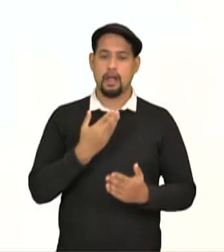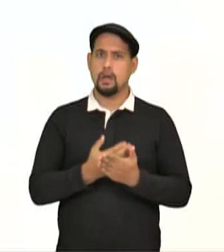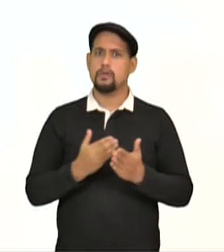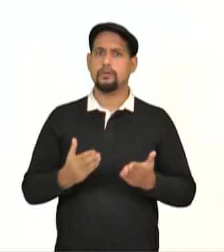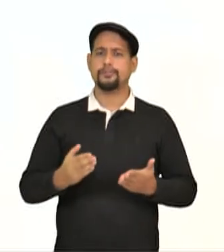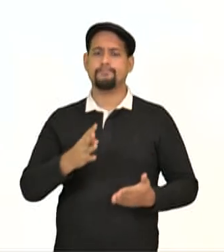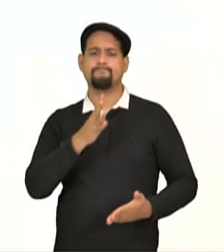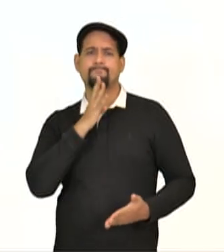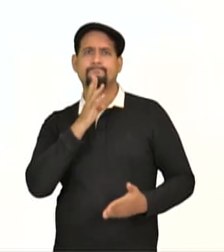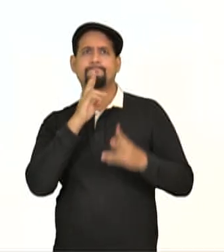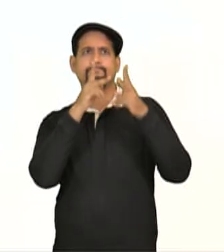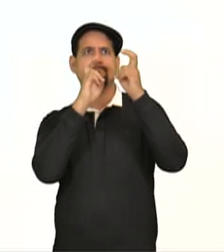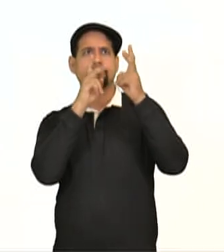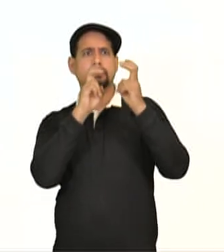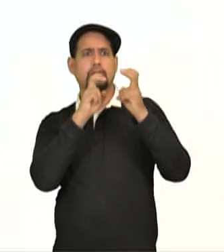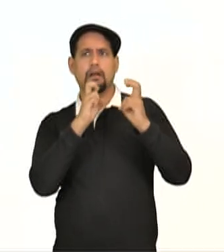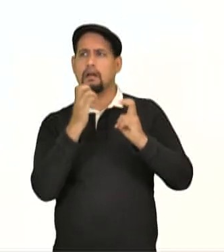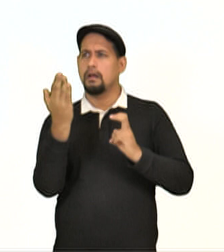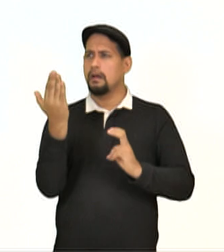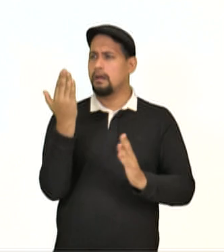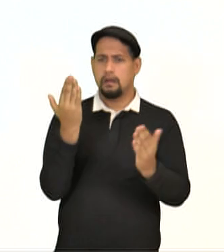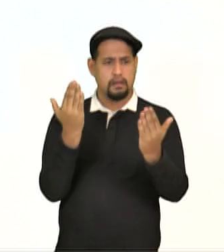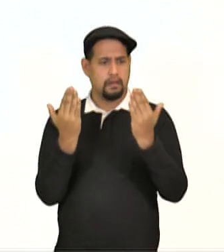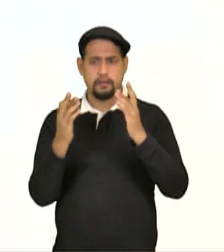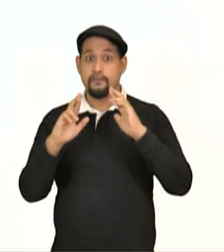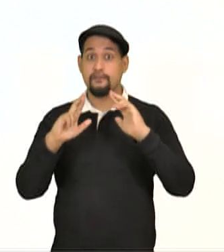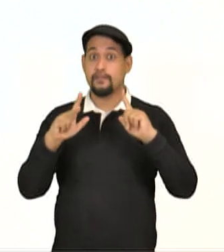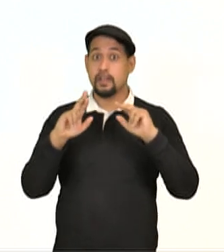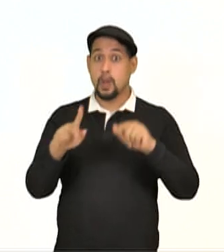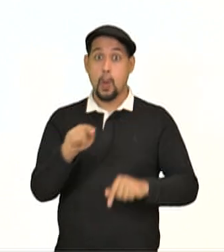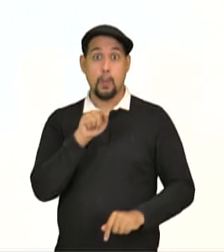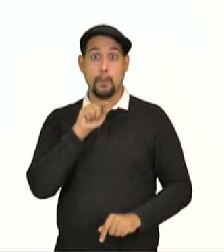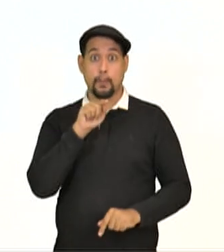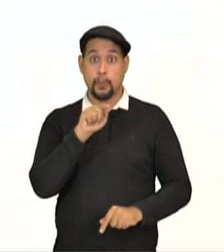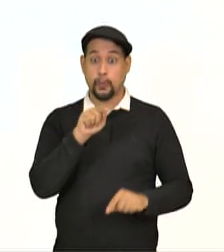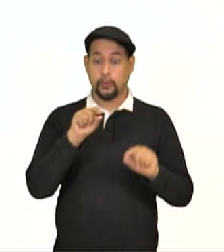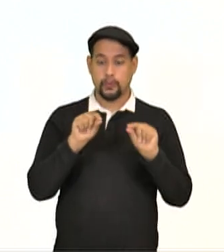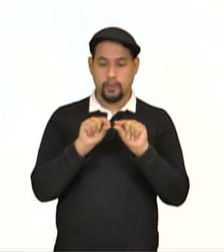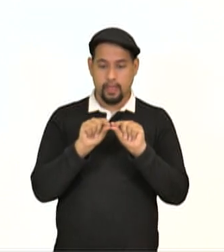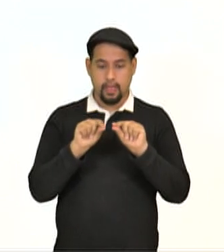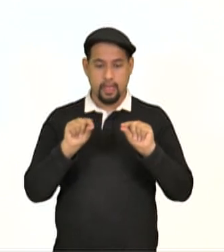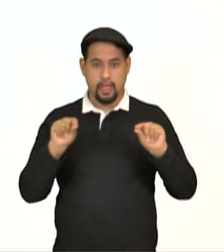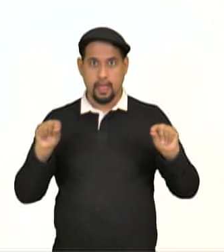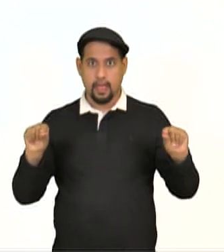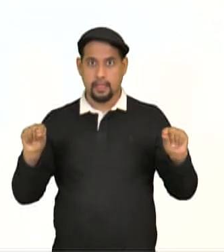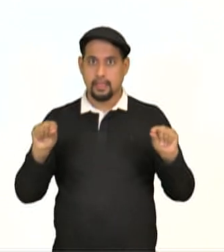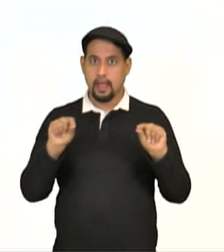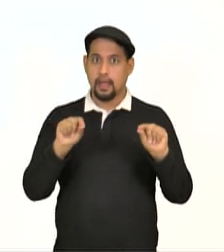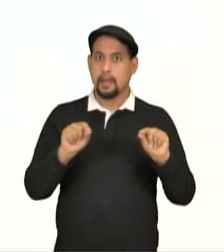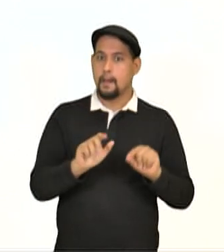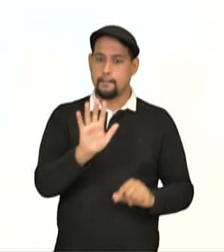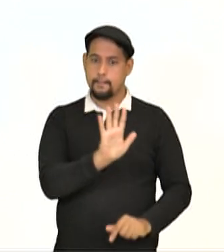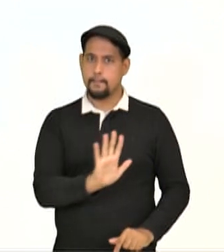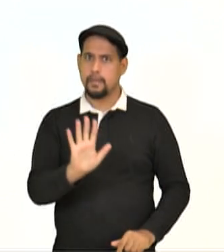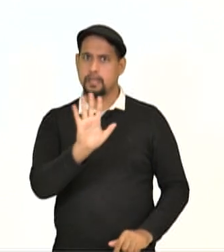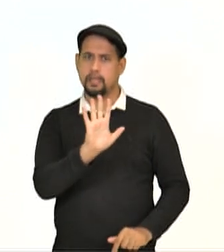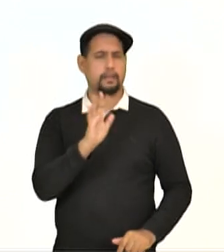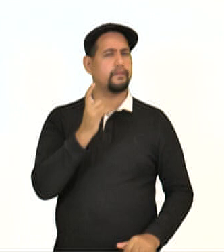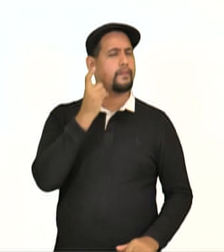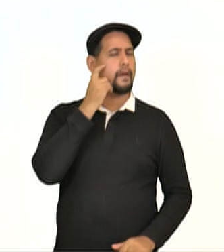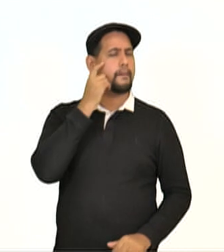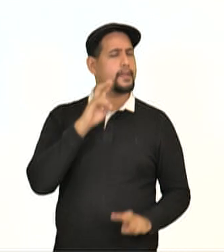é reconhecer e diferenciar ponto, reta e plano, certo? Muito bem. Vamos pensar um